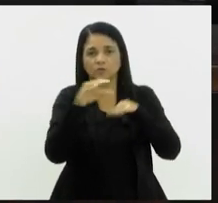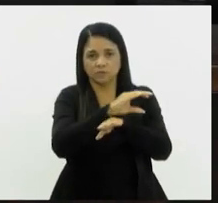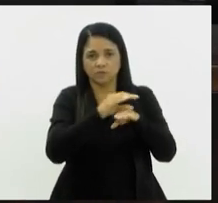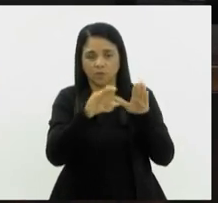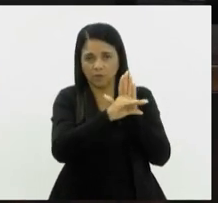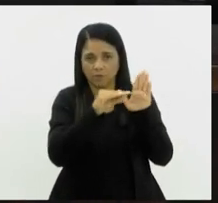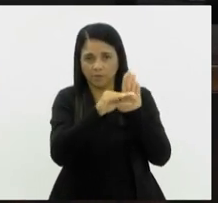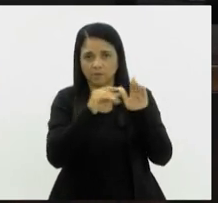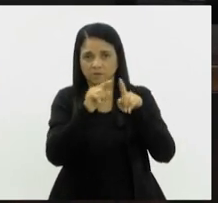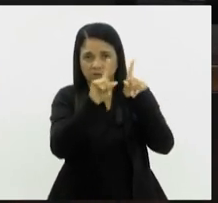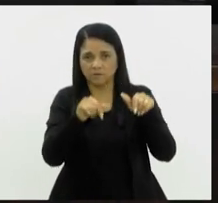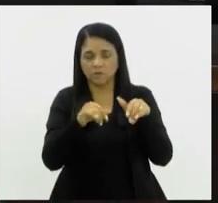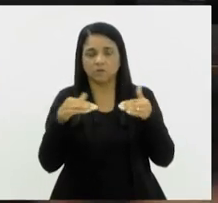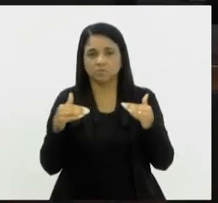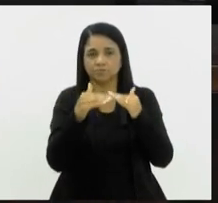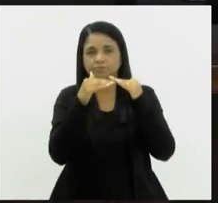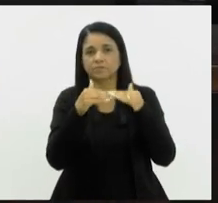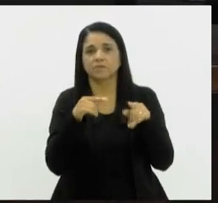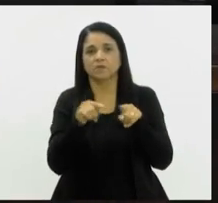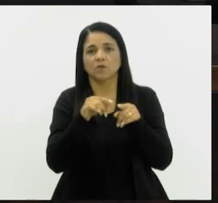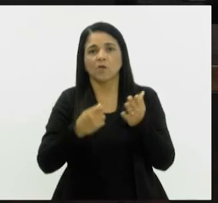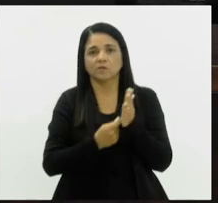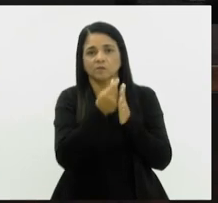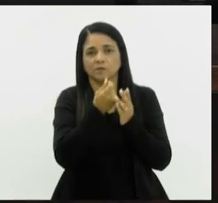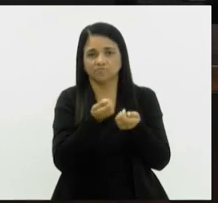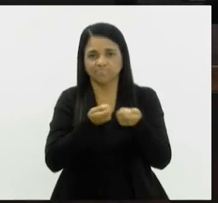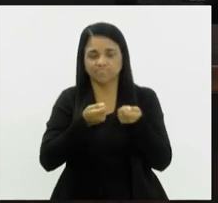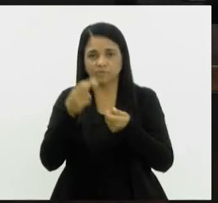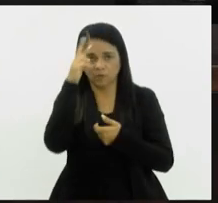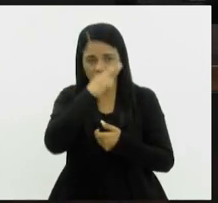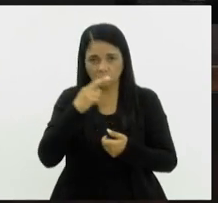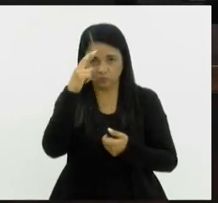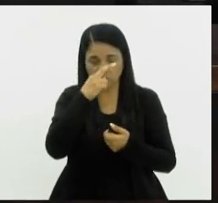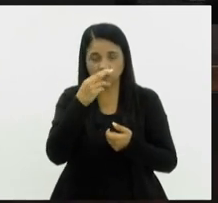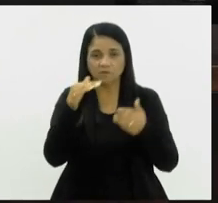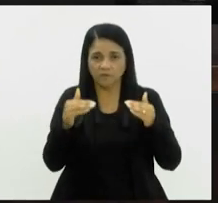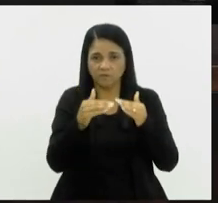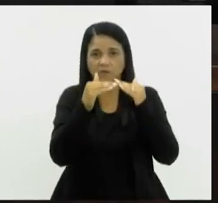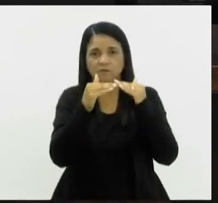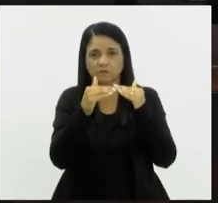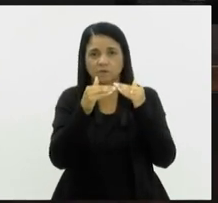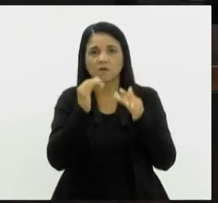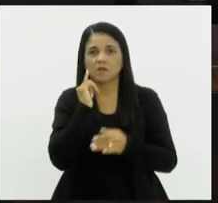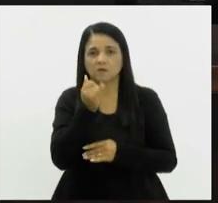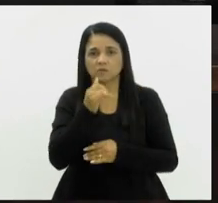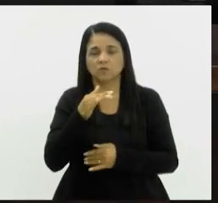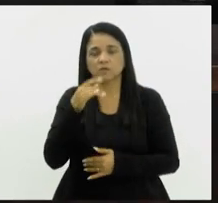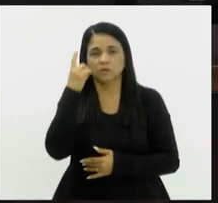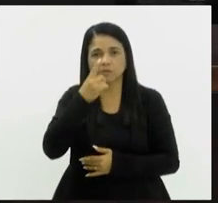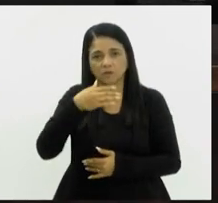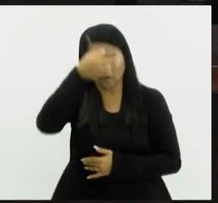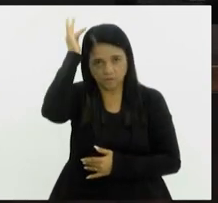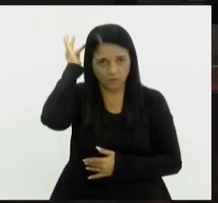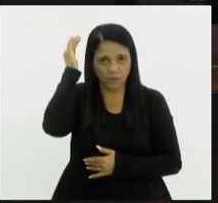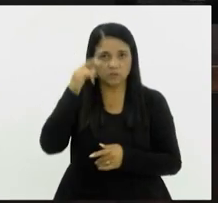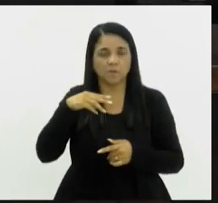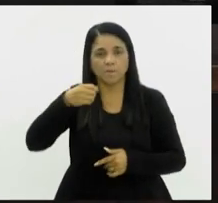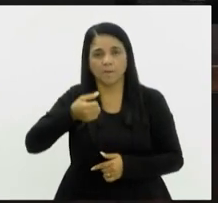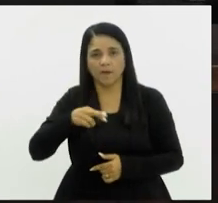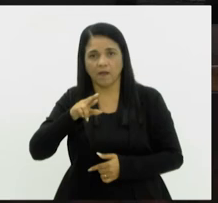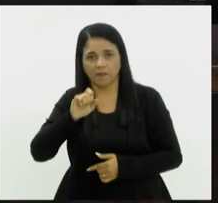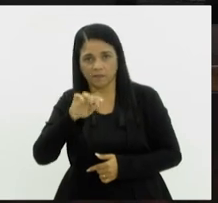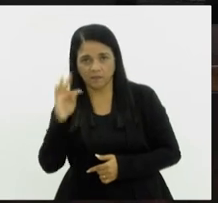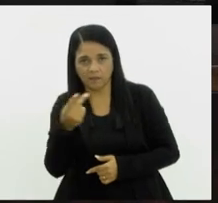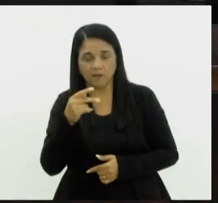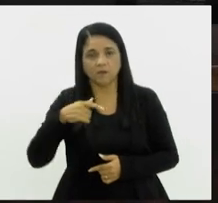emendas, servidores públicos favorável, orçamento e fiscalização financeira e controle favorável. Relator, deputado Fred Pacheco, Marta Rocha